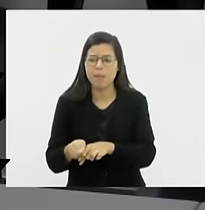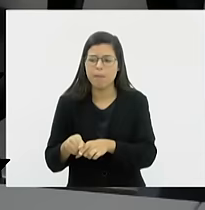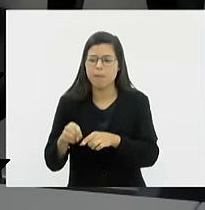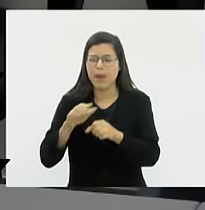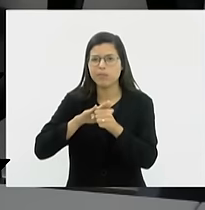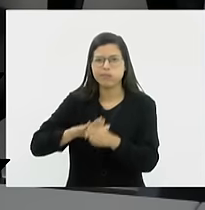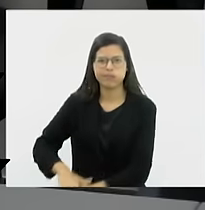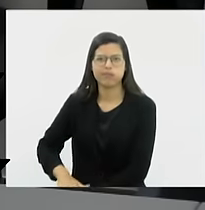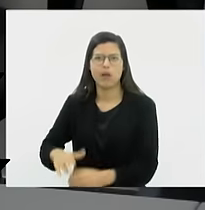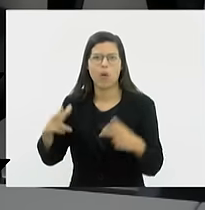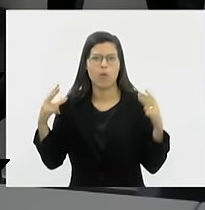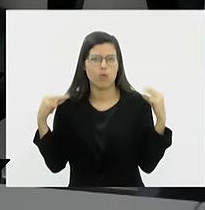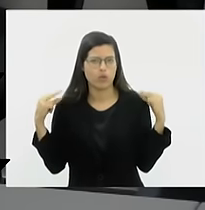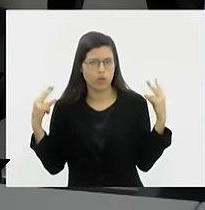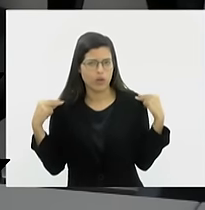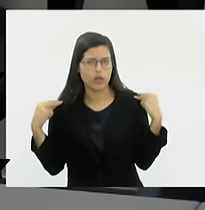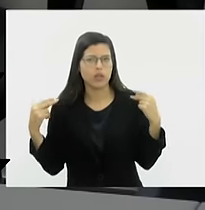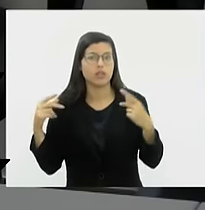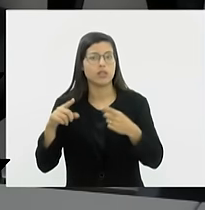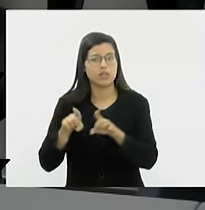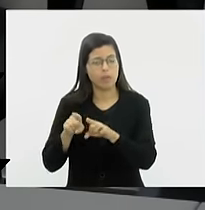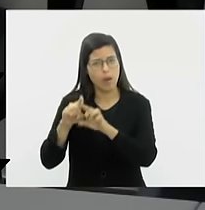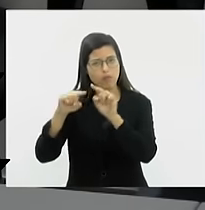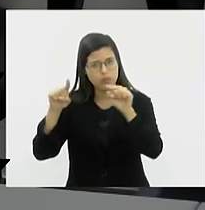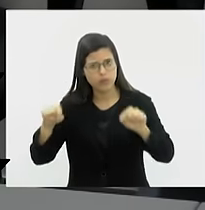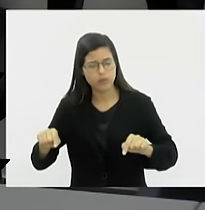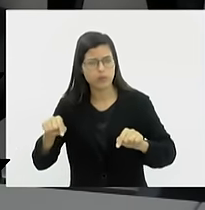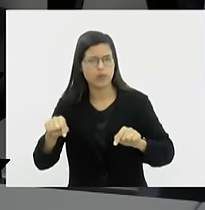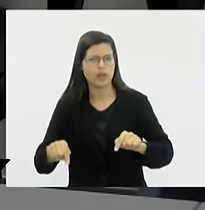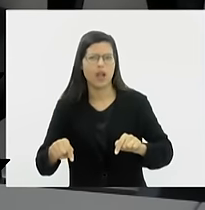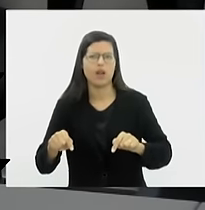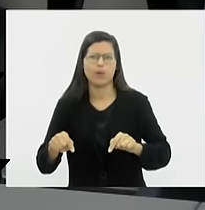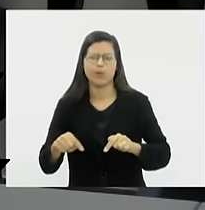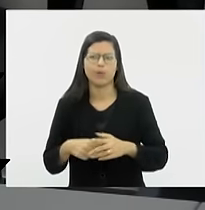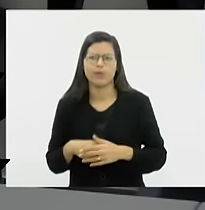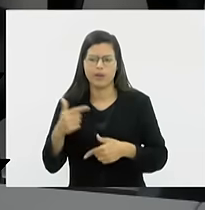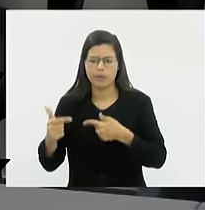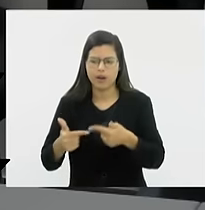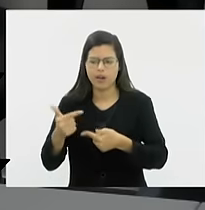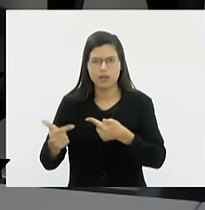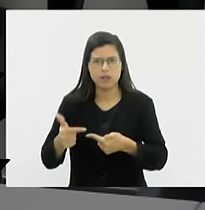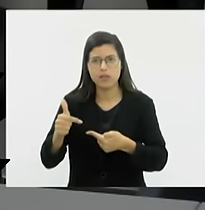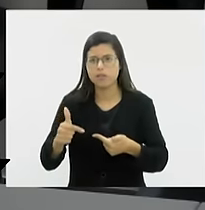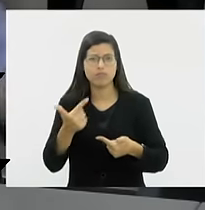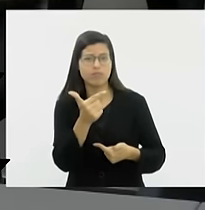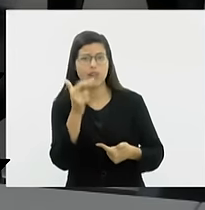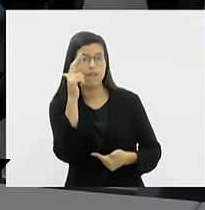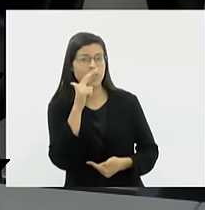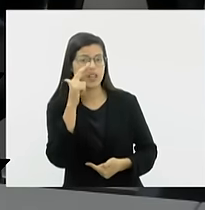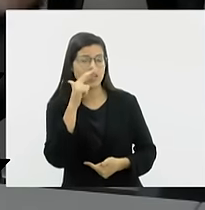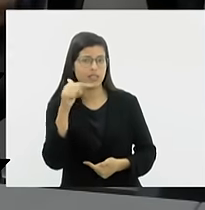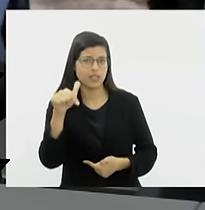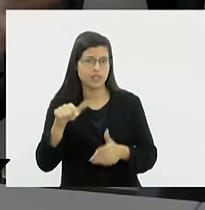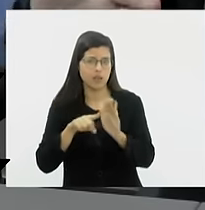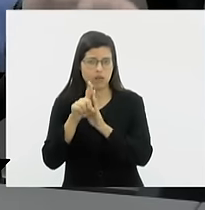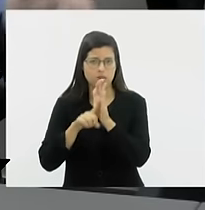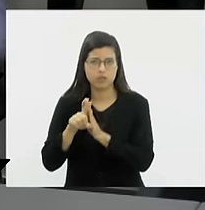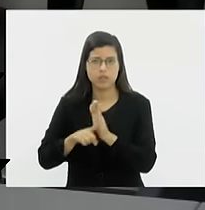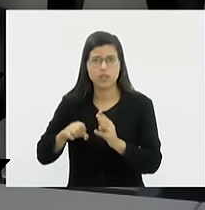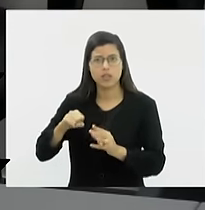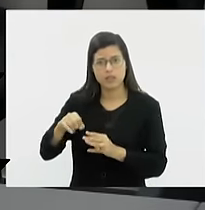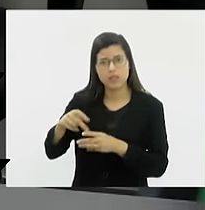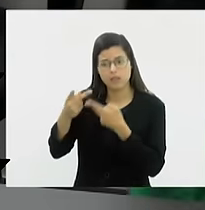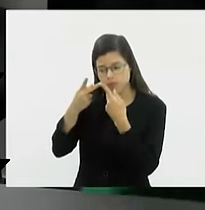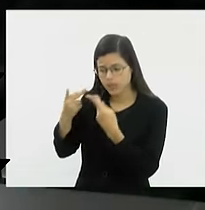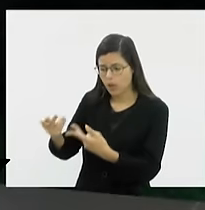servidor, quem está ali prestando serviço. E não existe qualquer tipo de fiscalização. Se você for lá hoje, não vai rodar um ônibus.